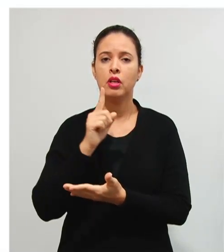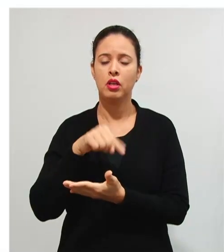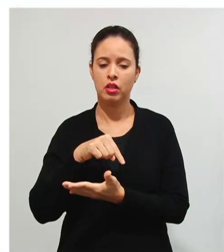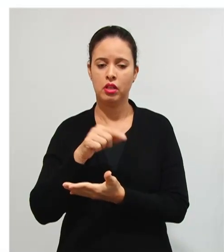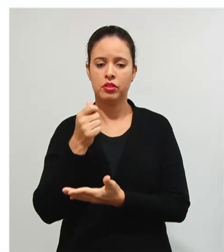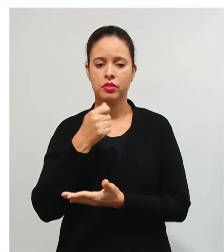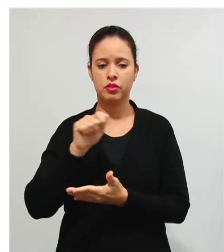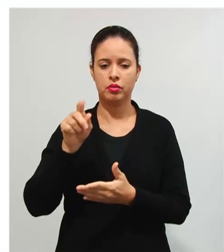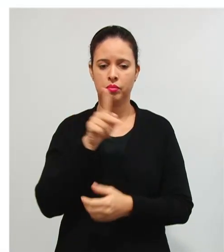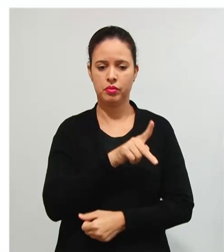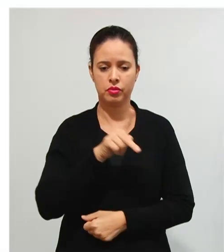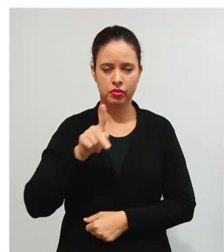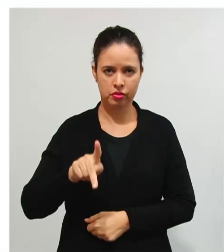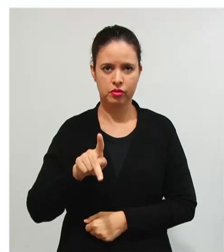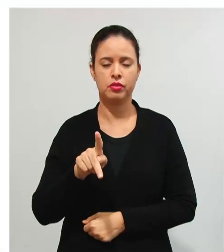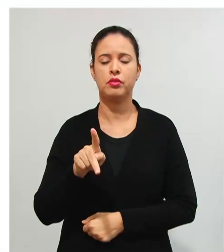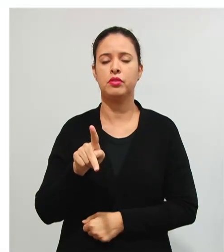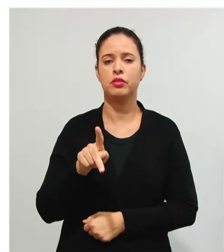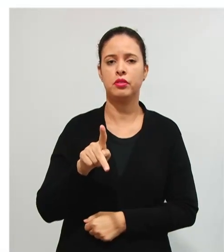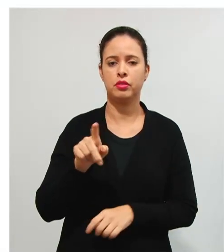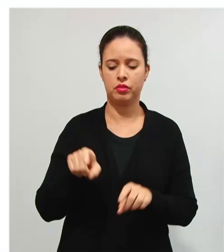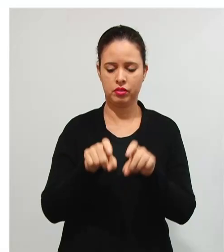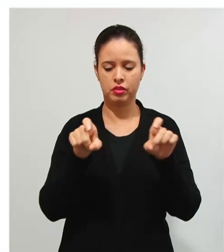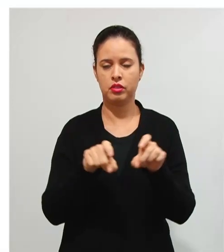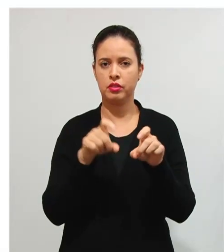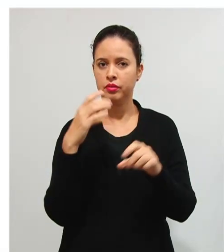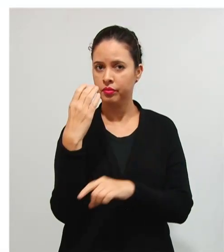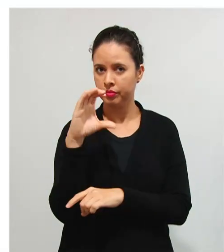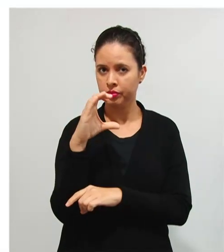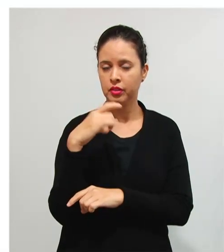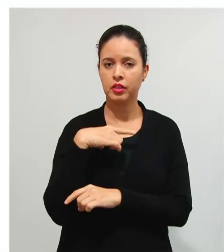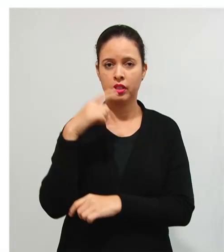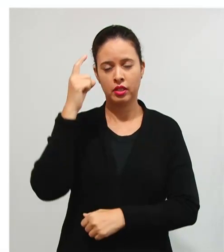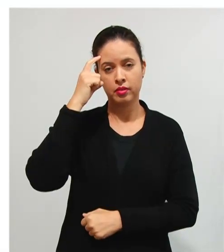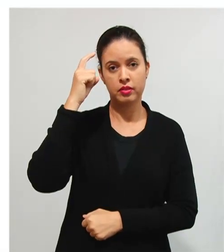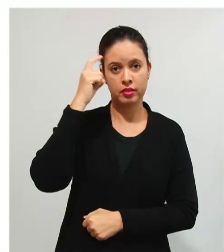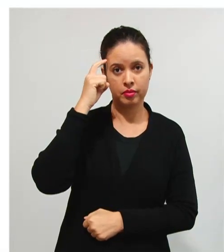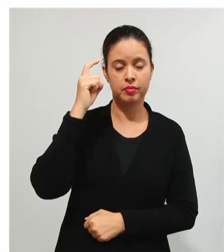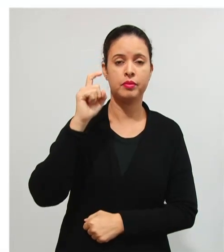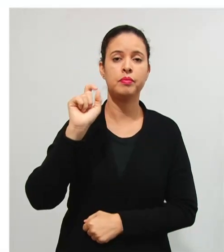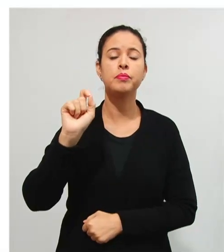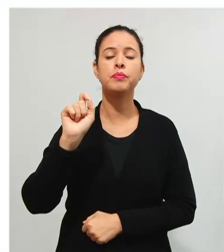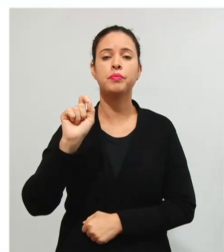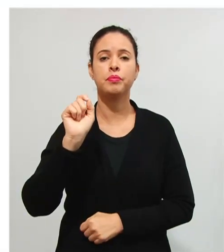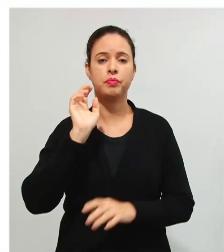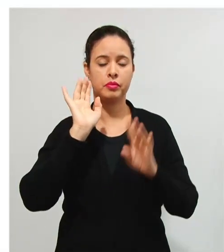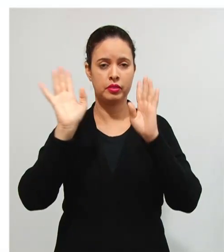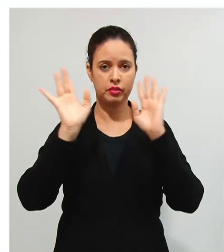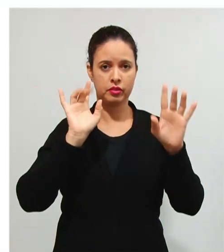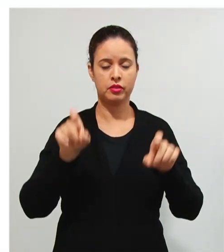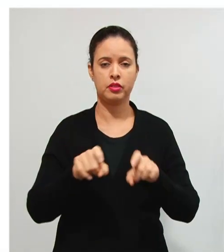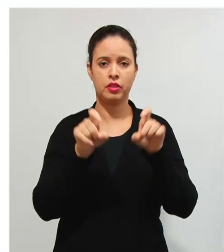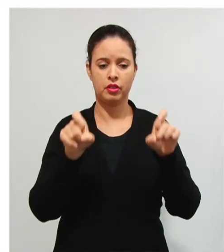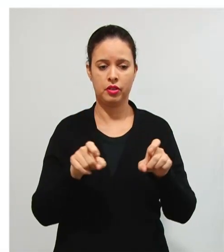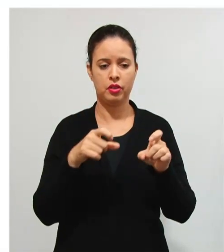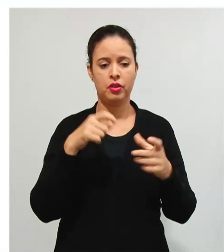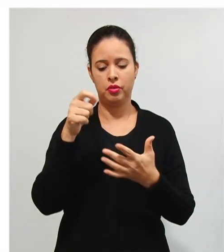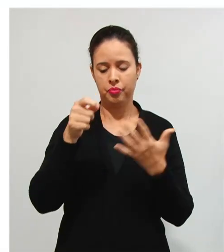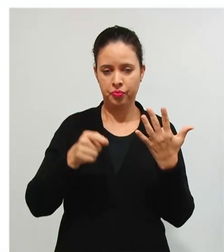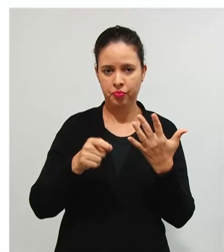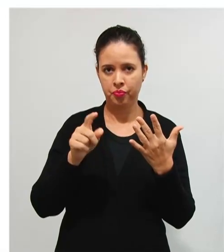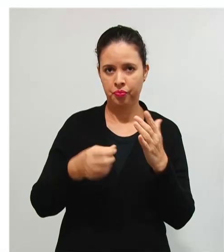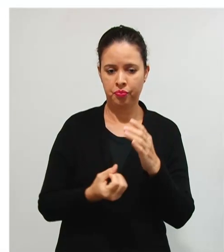de Professores de Computação de Ciência, e ele trata o pensamento computacional a partir dos seguintes aspectos.